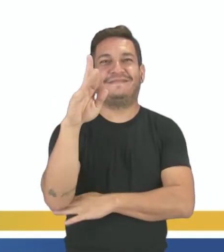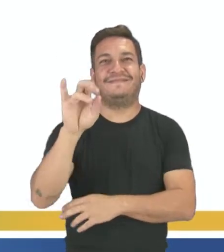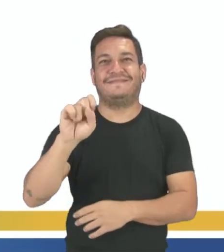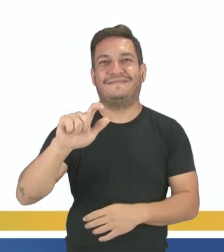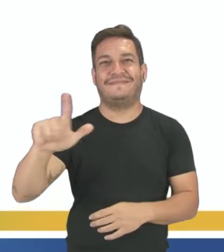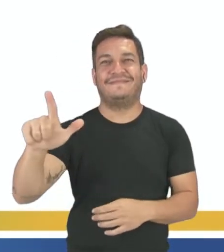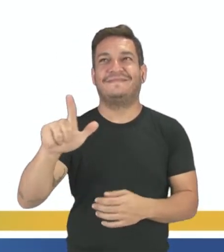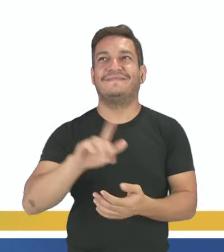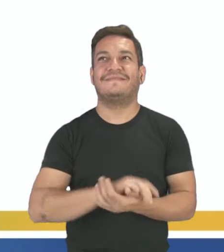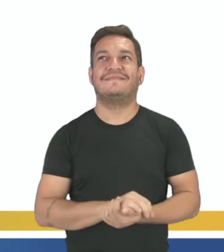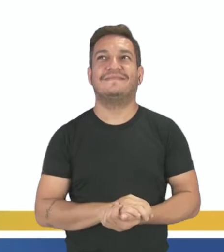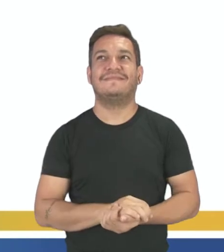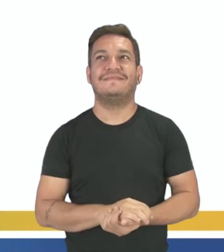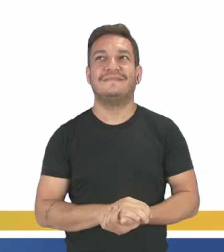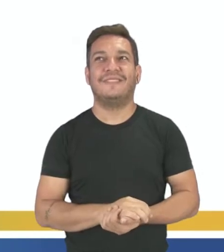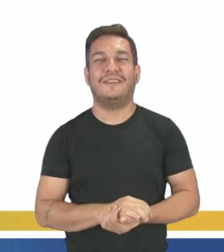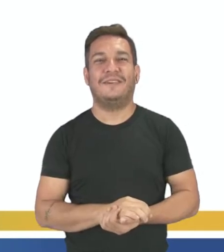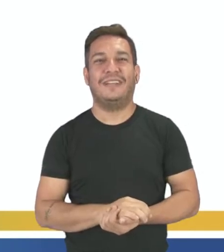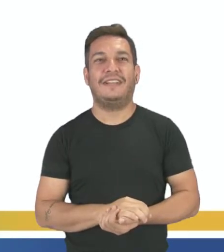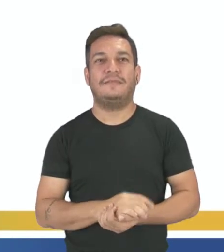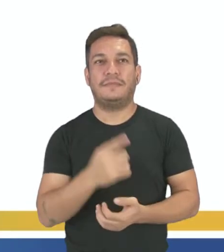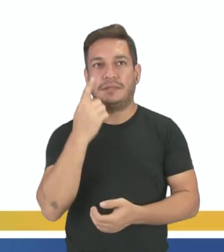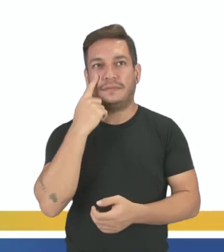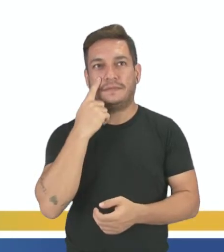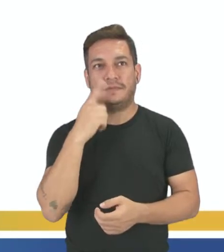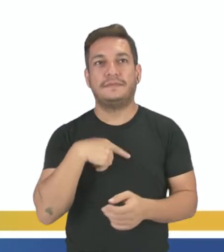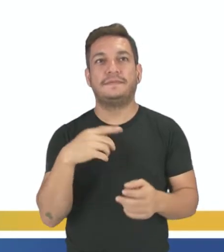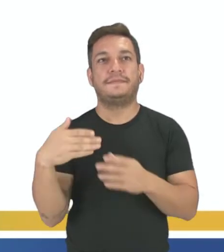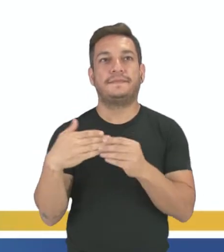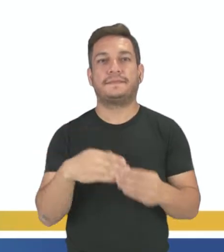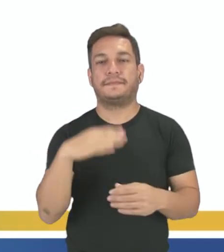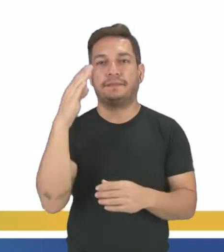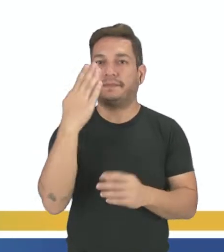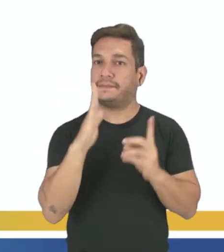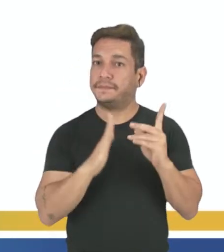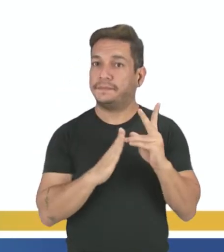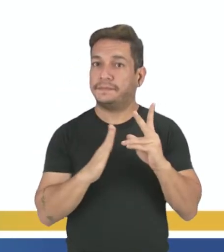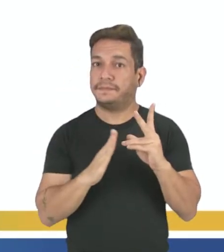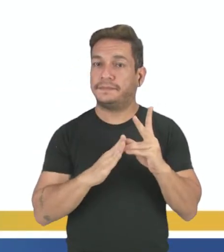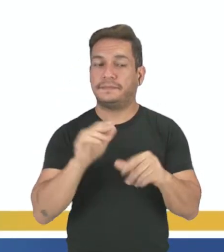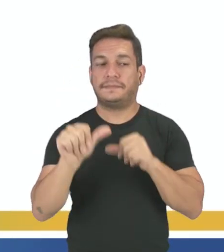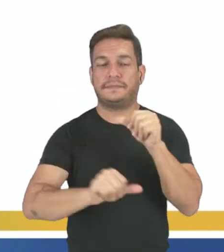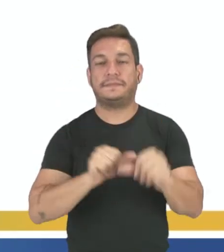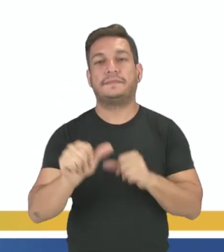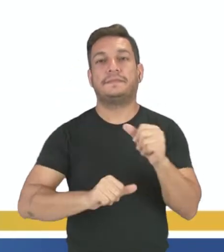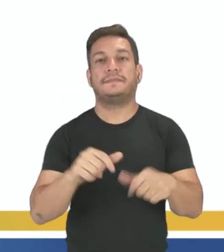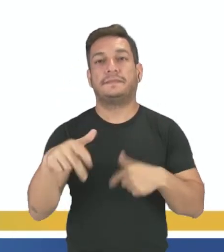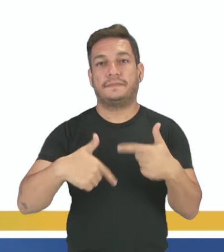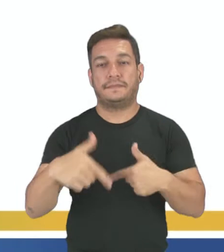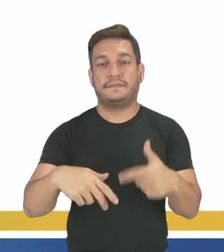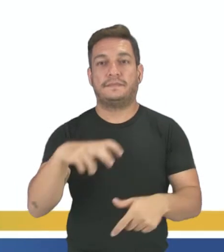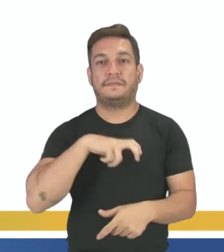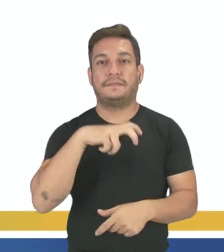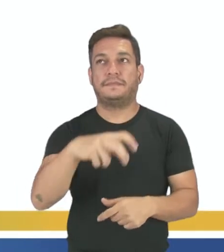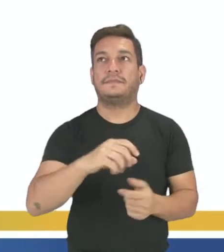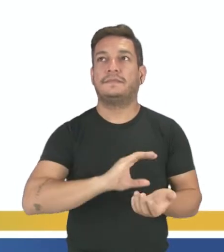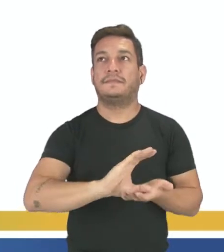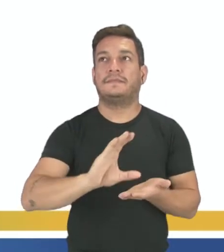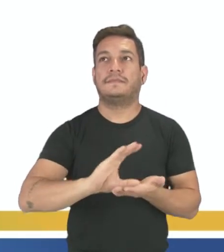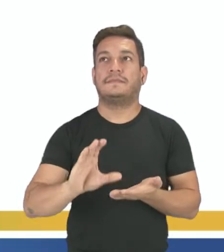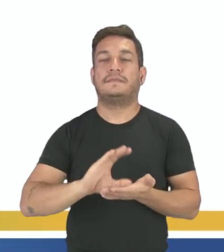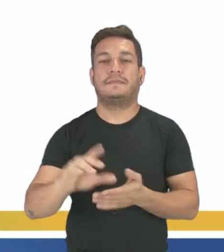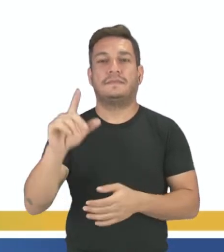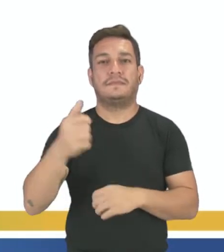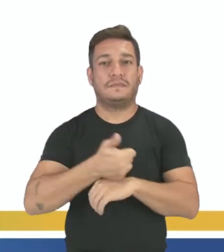após isso, que a extração do pau-brasil era feita pelos indígenas, em troca de trabalho, os europeus davam produtos manufaturados de